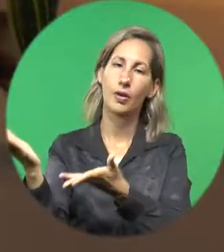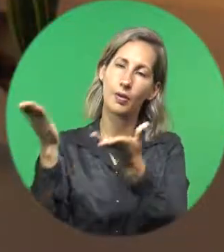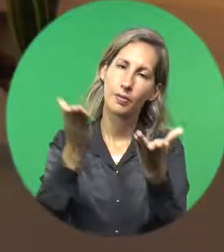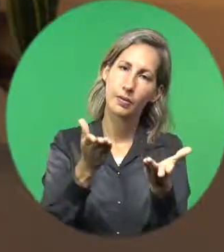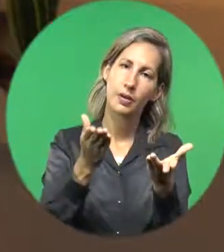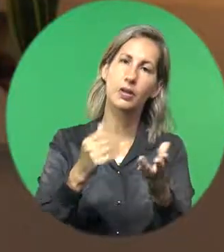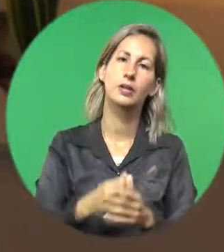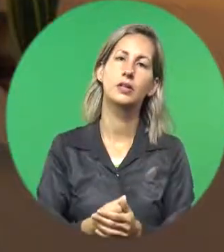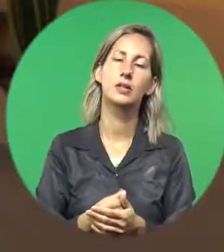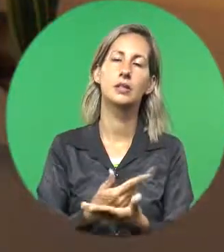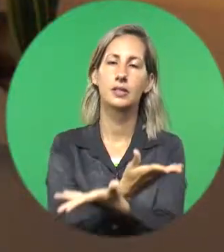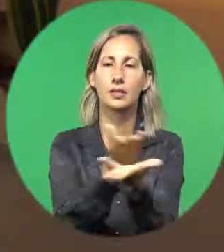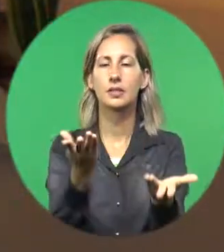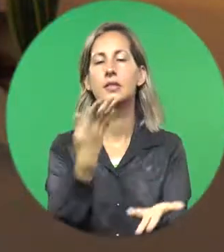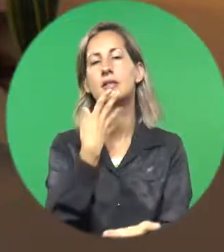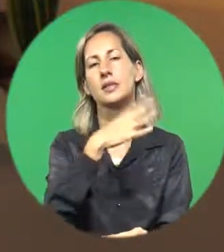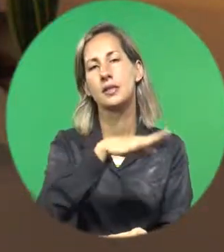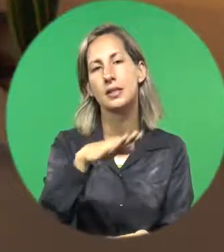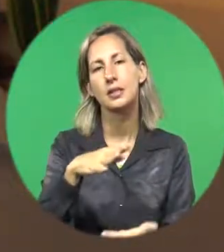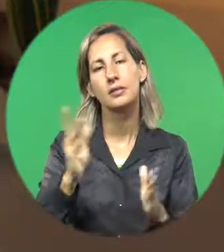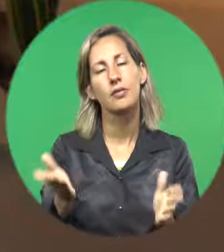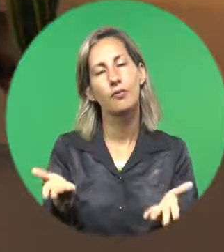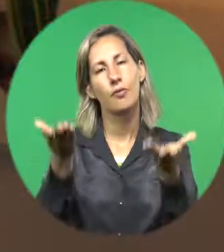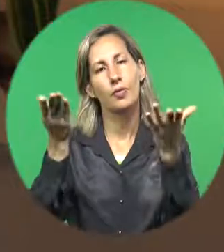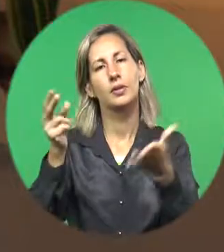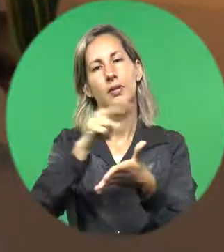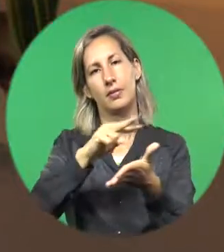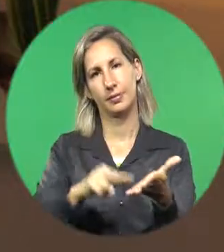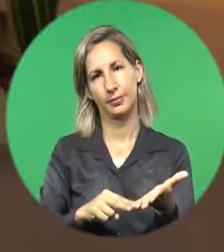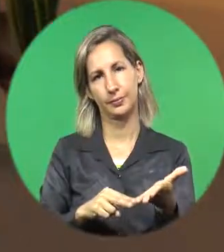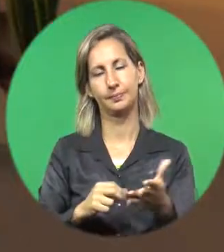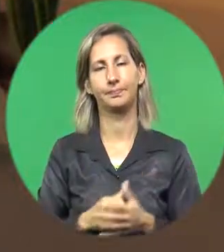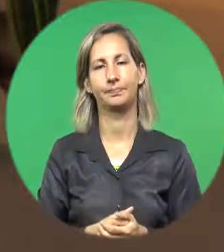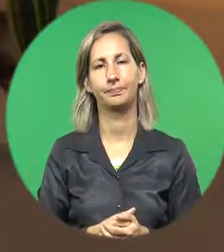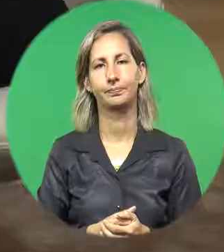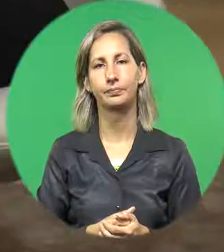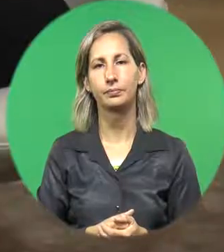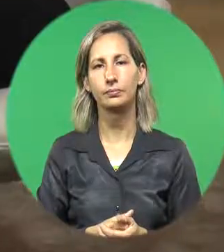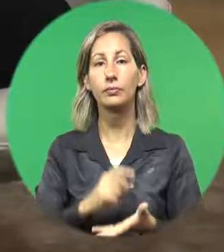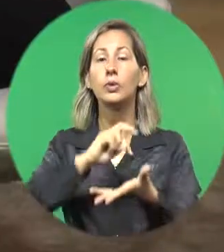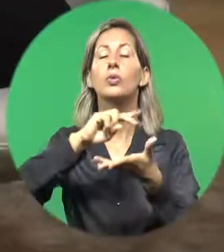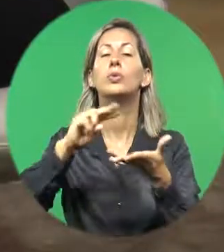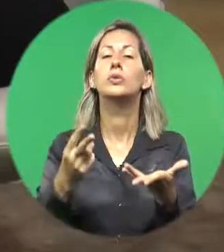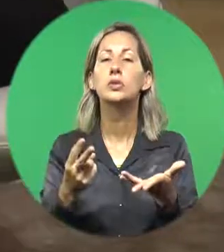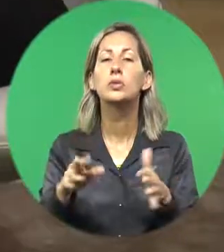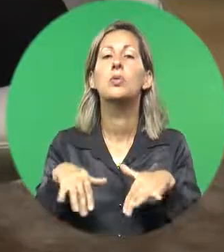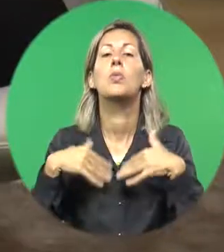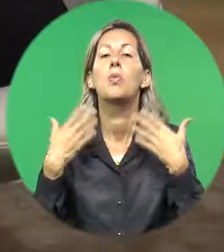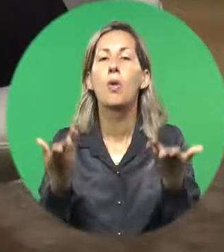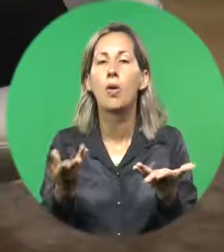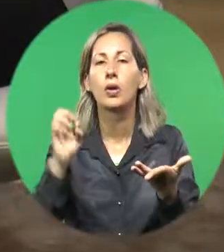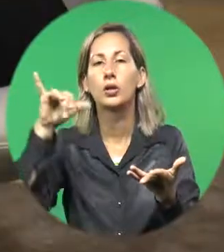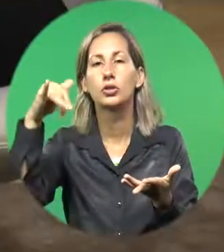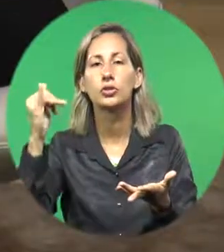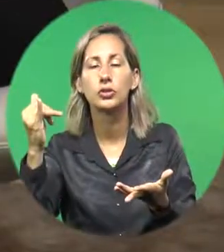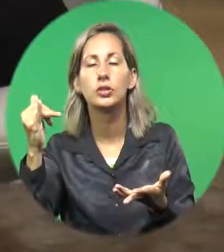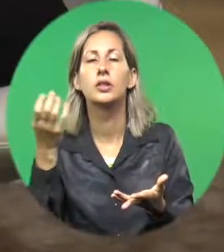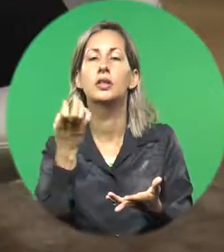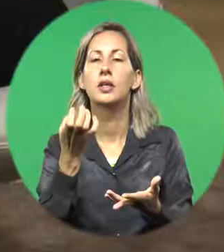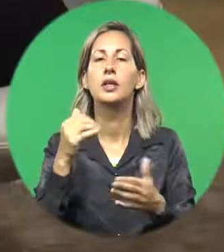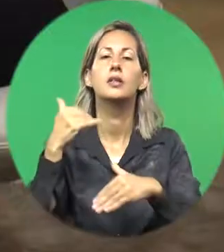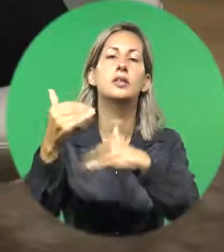se abre para acolher essas crianças e fomentar a leitura. E que outras iniciativas a